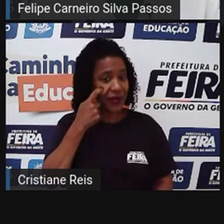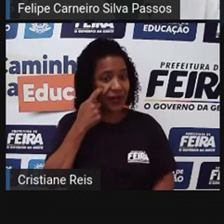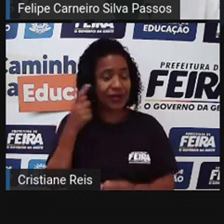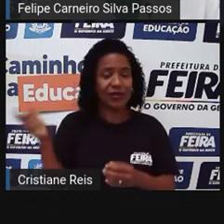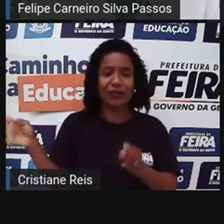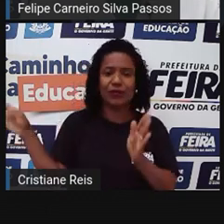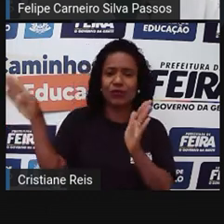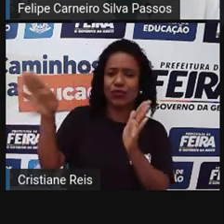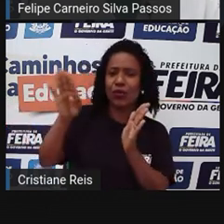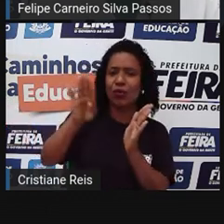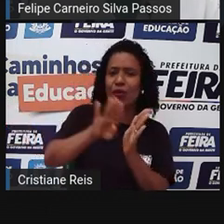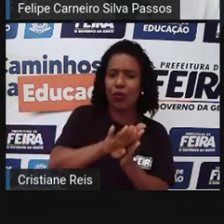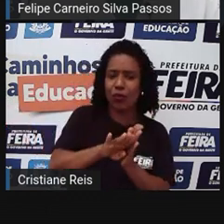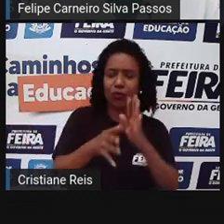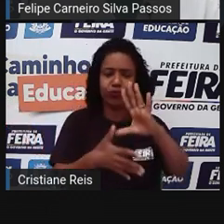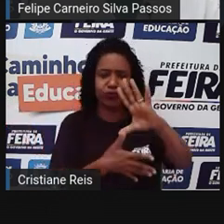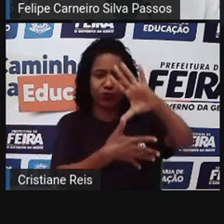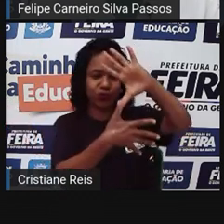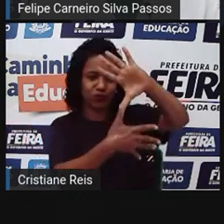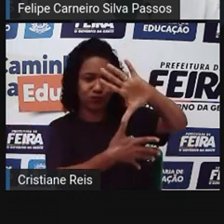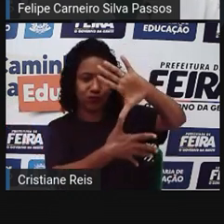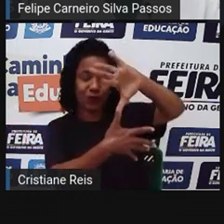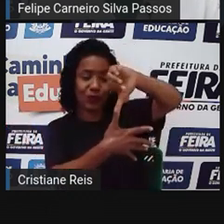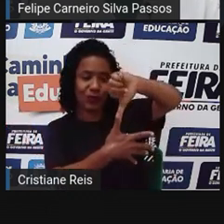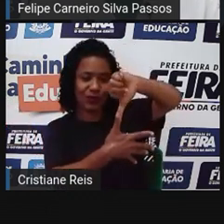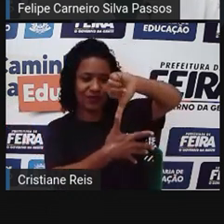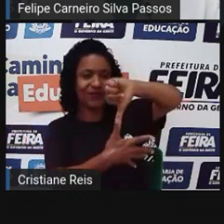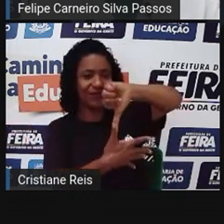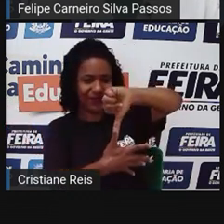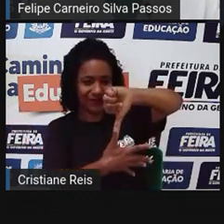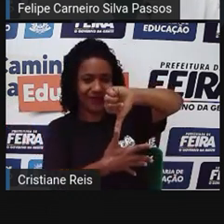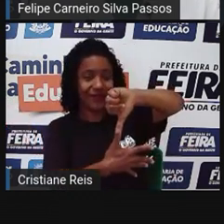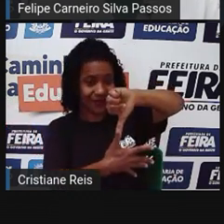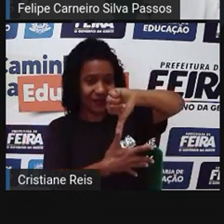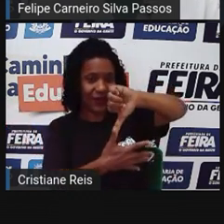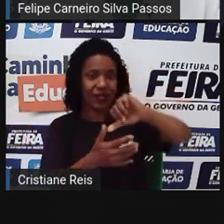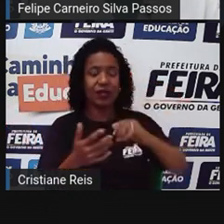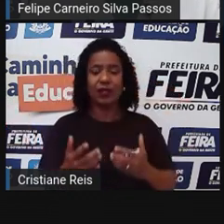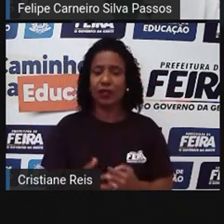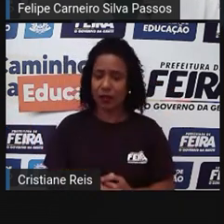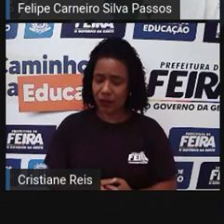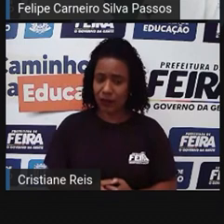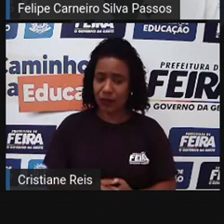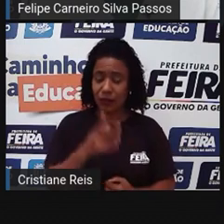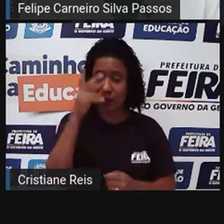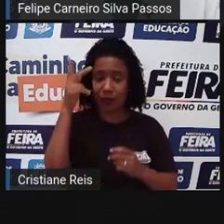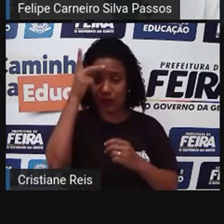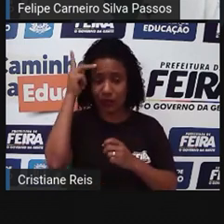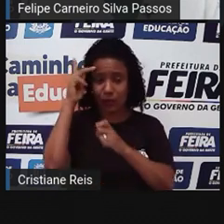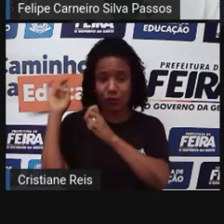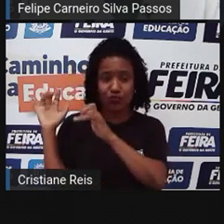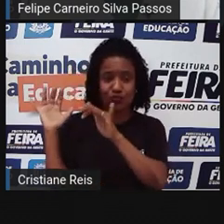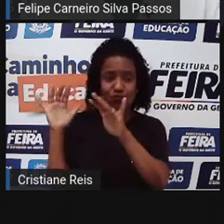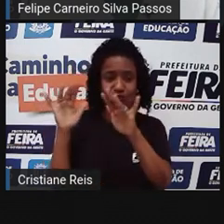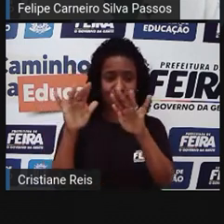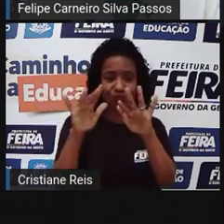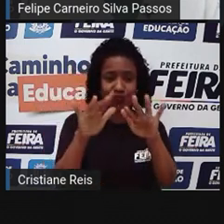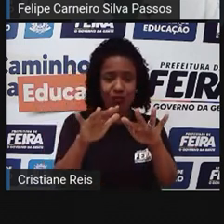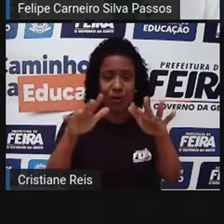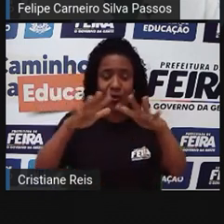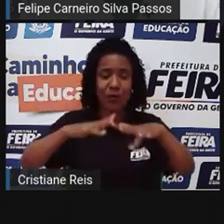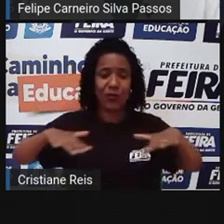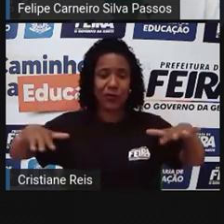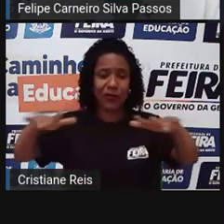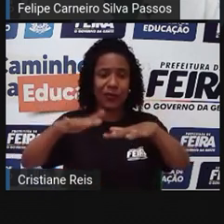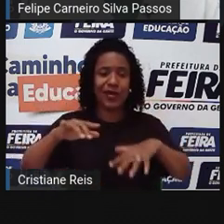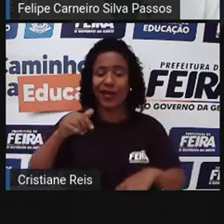América, né? Então, as primeiras populações que foram chegando aqui no nosso continente, elas chegaram aqui há